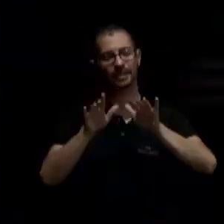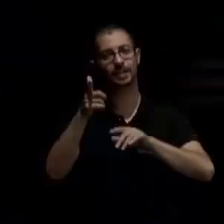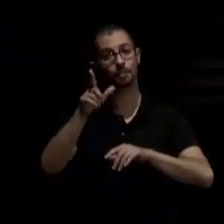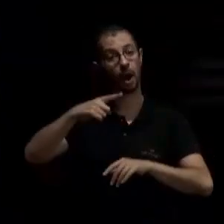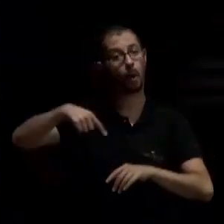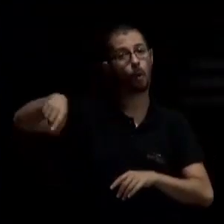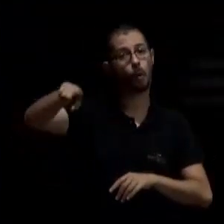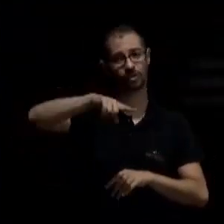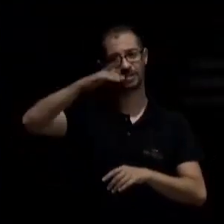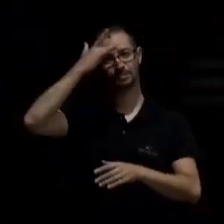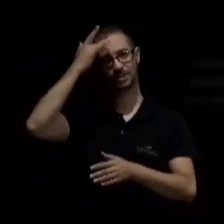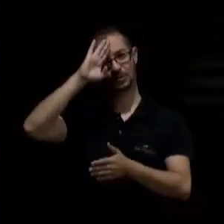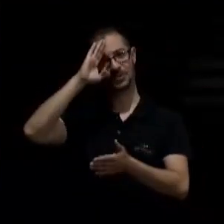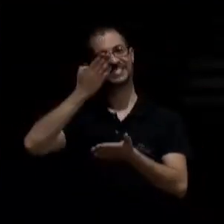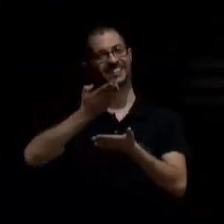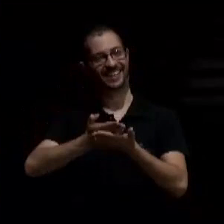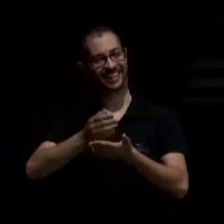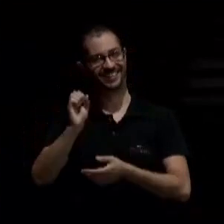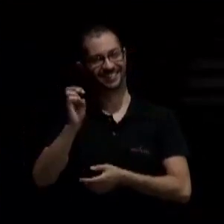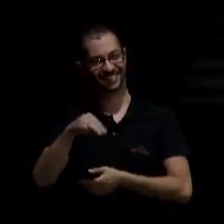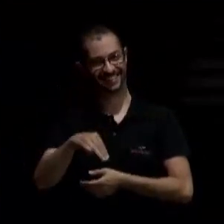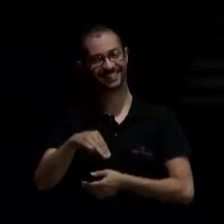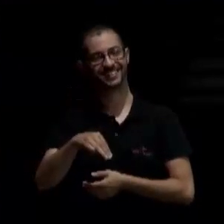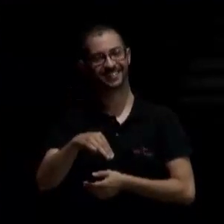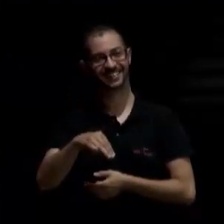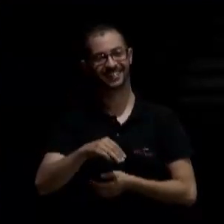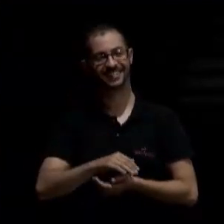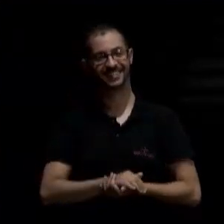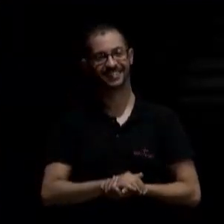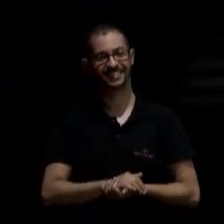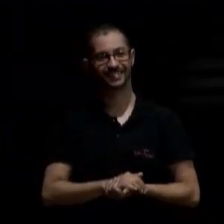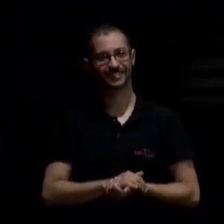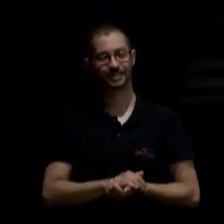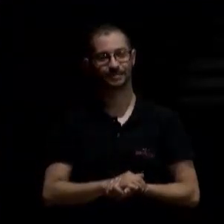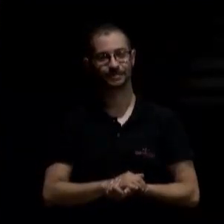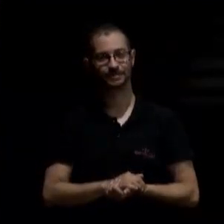creiam? Yes. Oui.